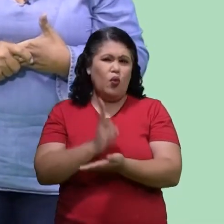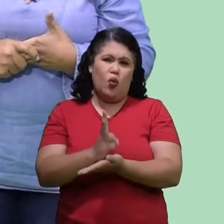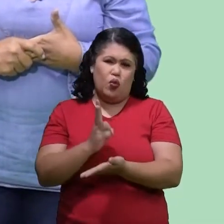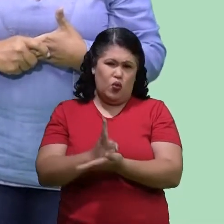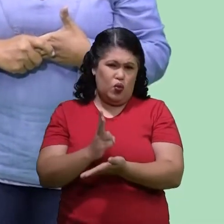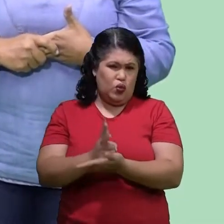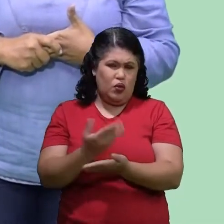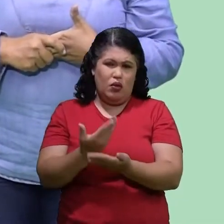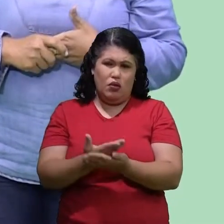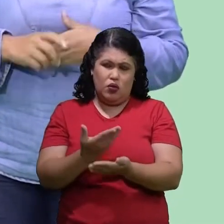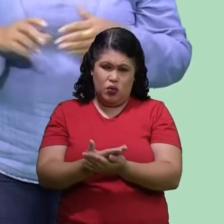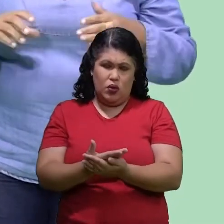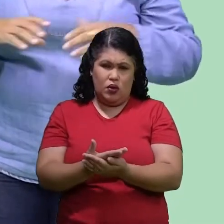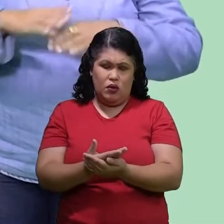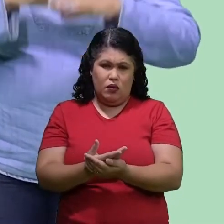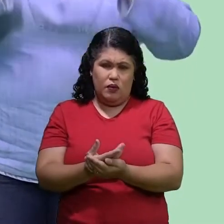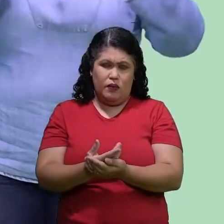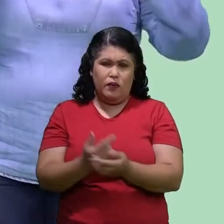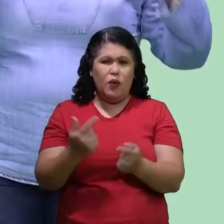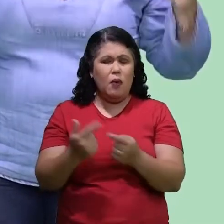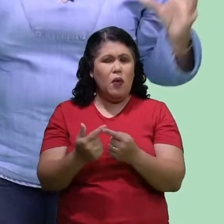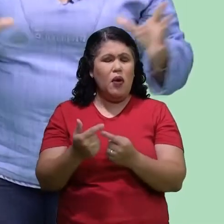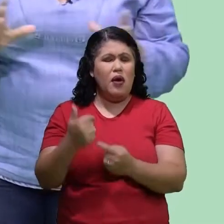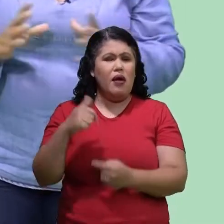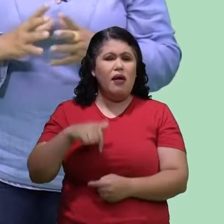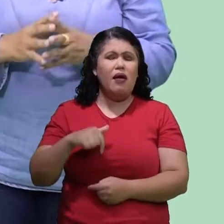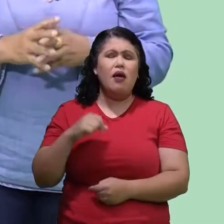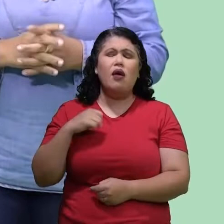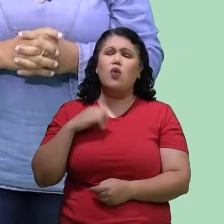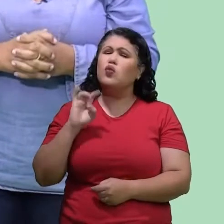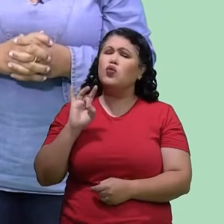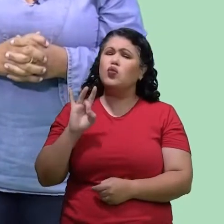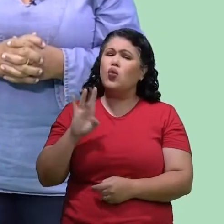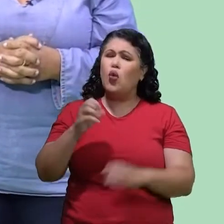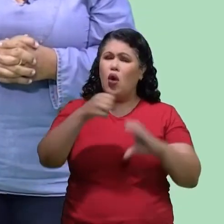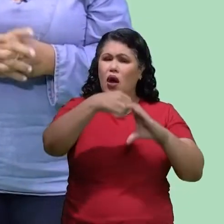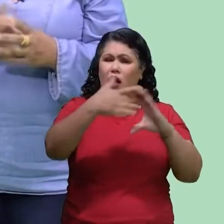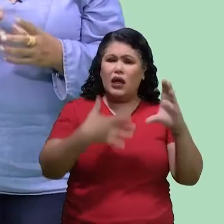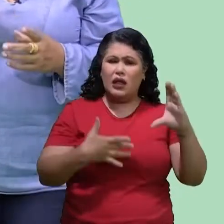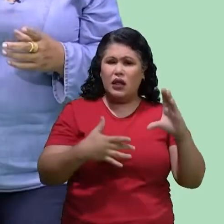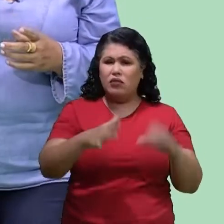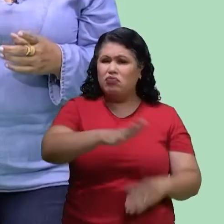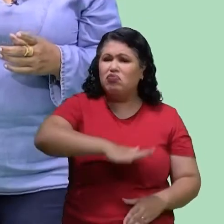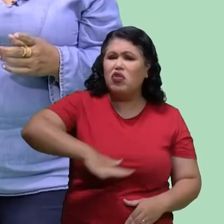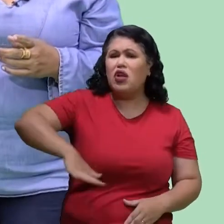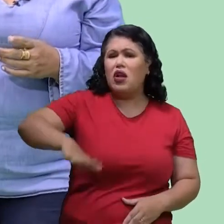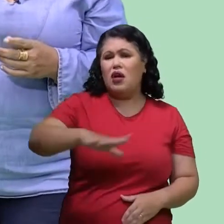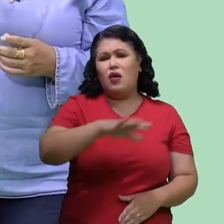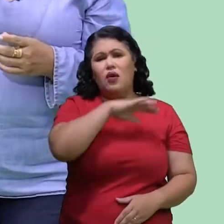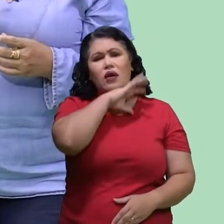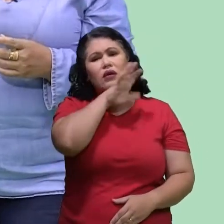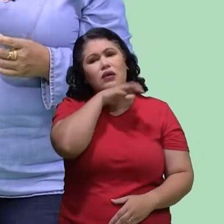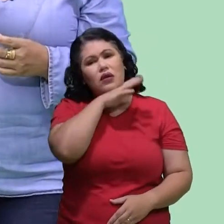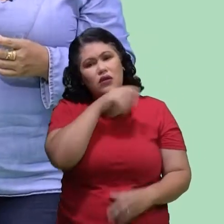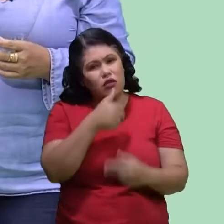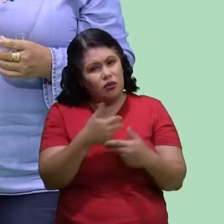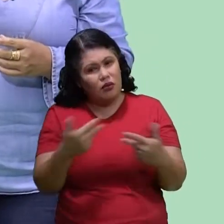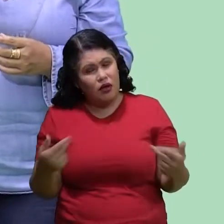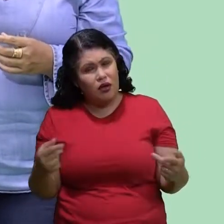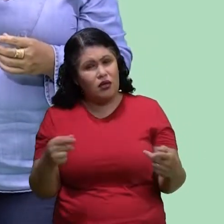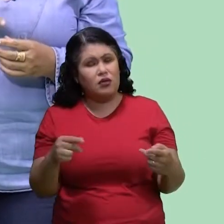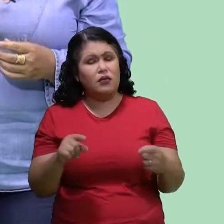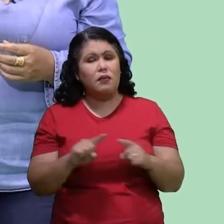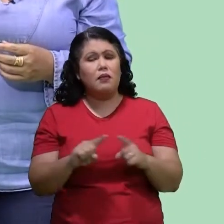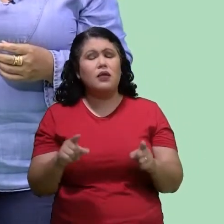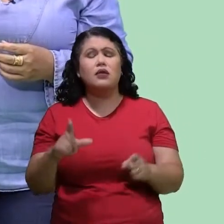interessante nós aprofundarmos esse estudo, porque aqui eu falei para vocês as características gerais dos animais. Só que nós temos ainda,